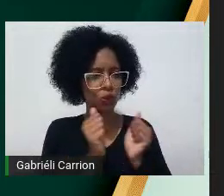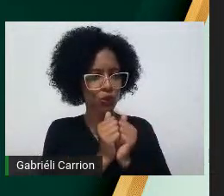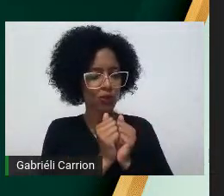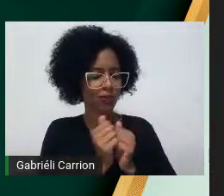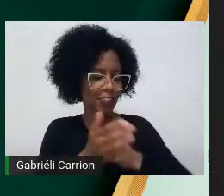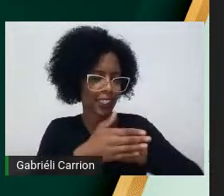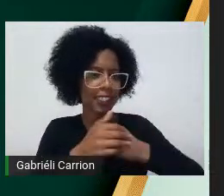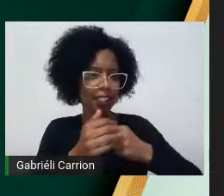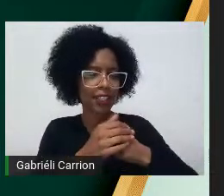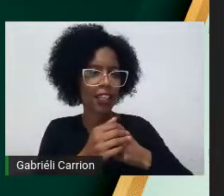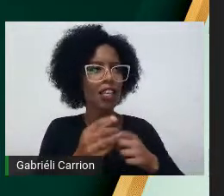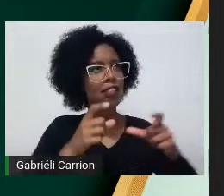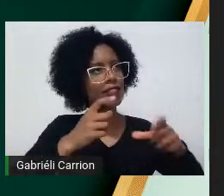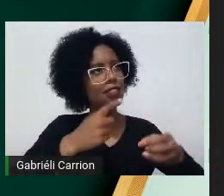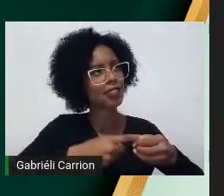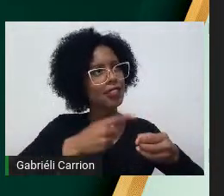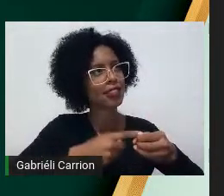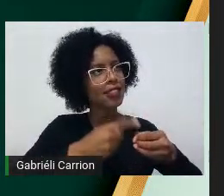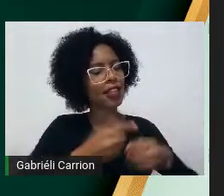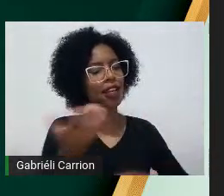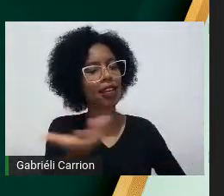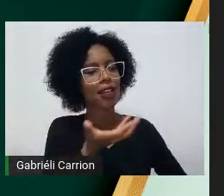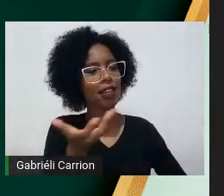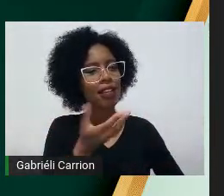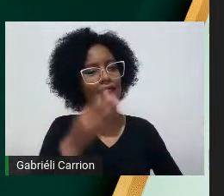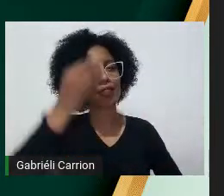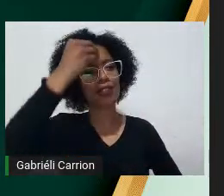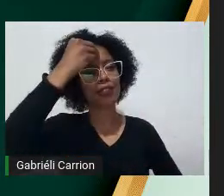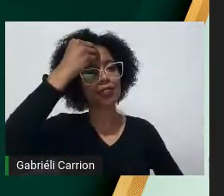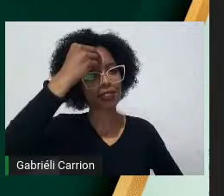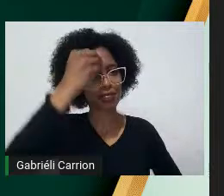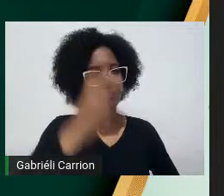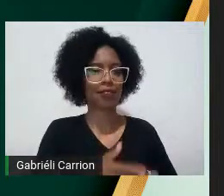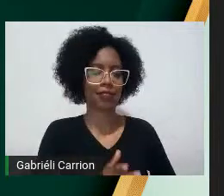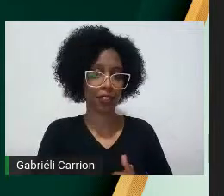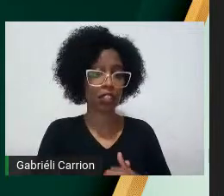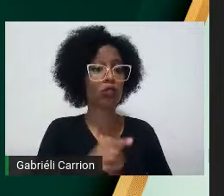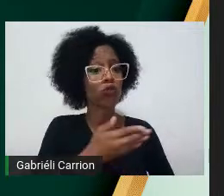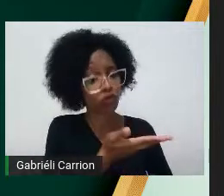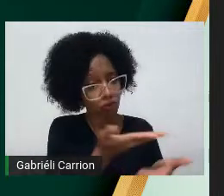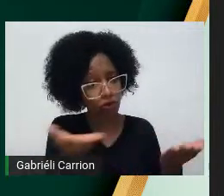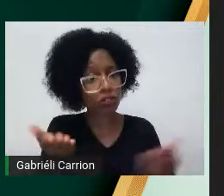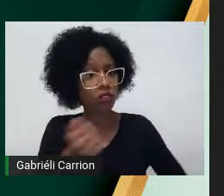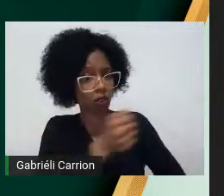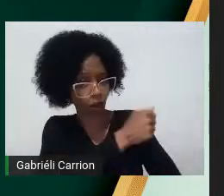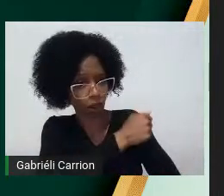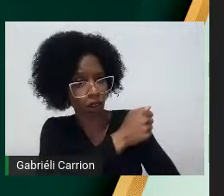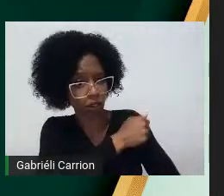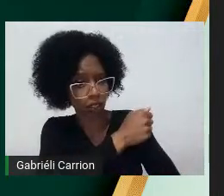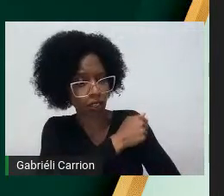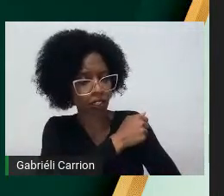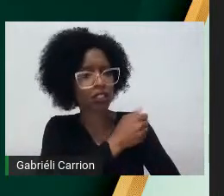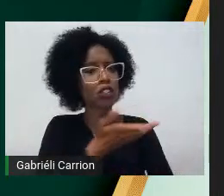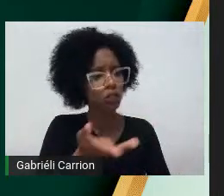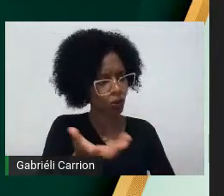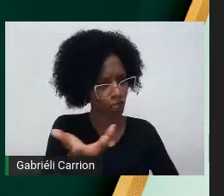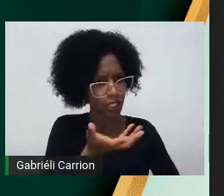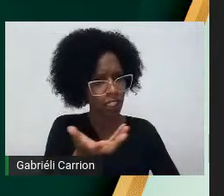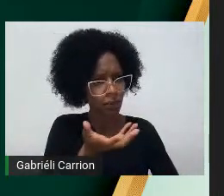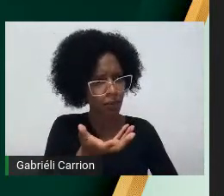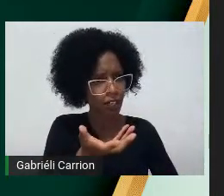nossos alunos formandos, né, tanto das ciências exatas, da geologia, como da engenharia, levem Caçapava no